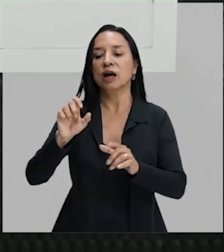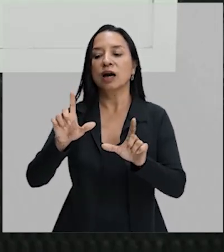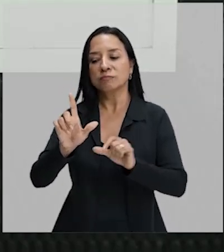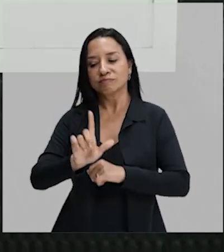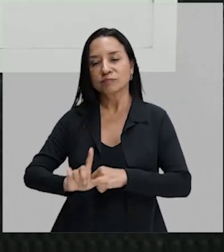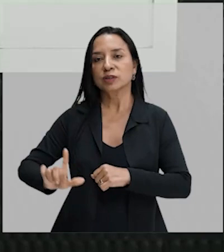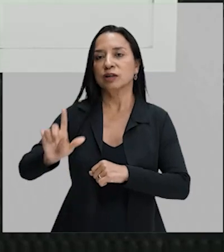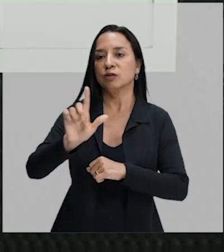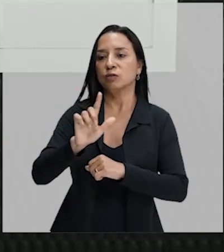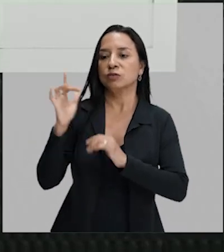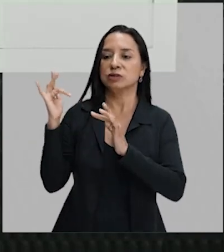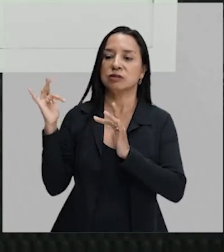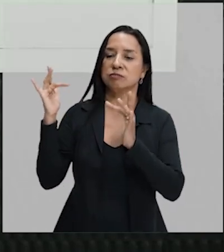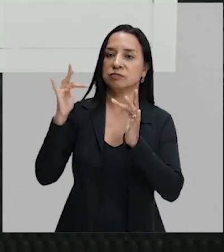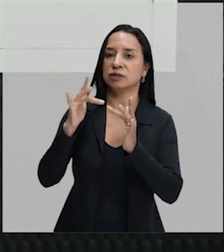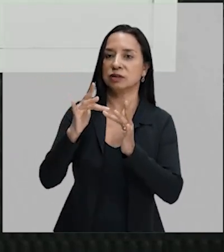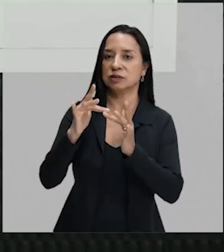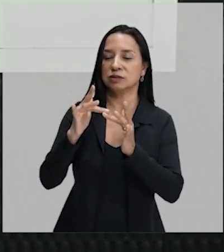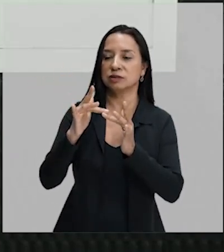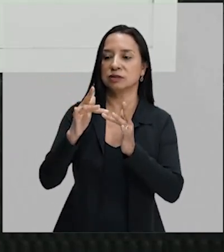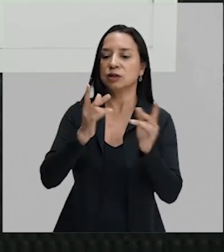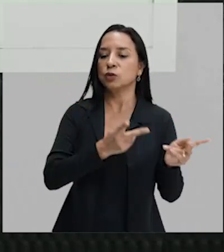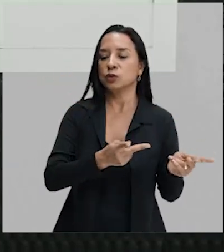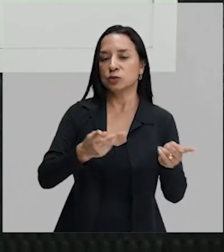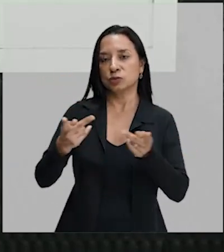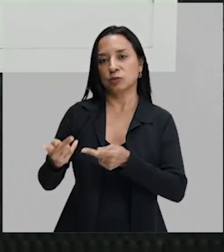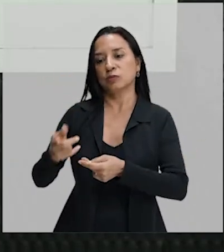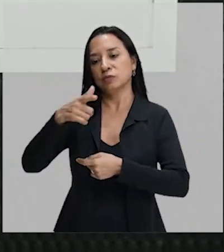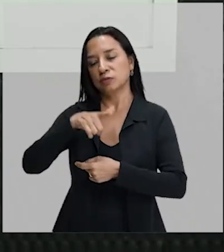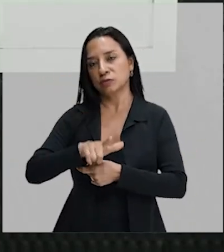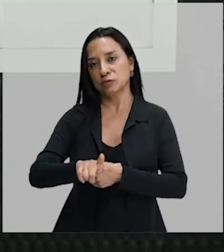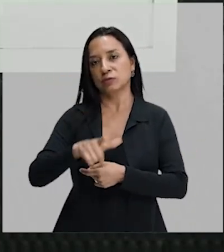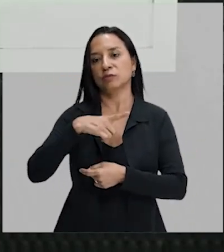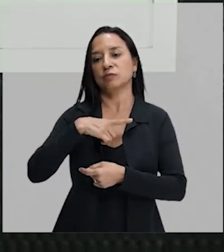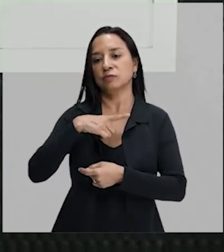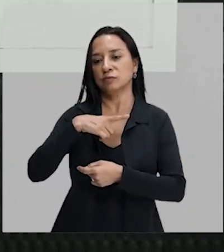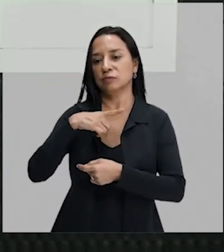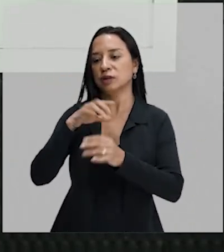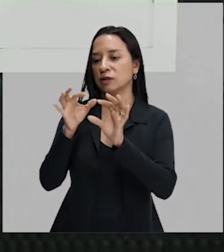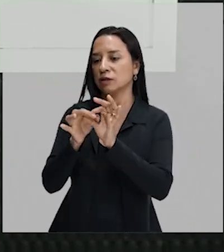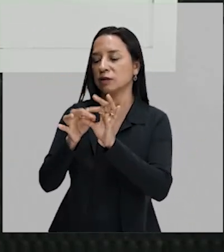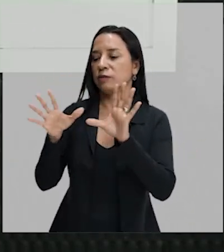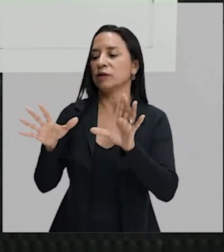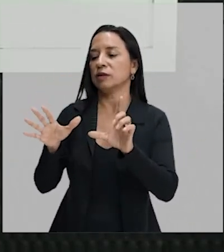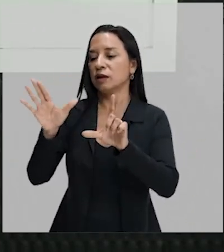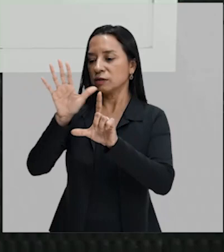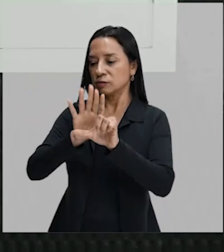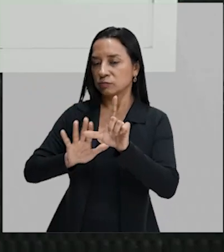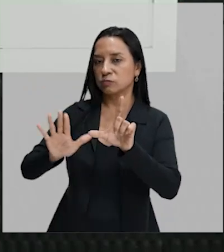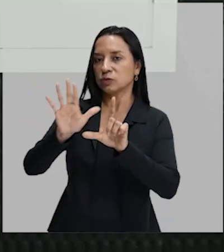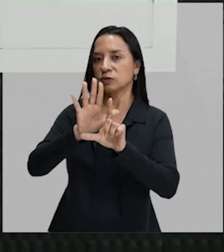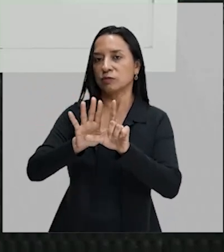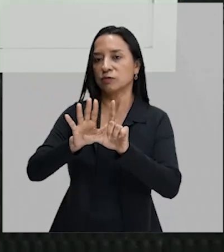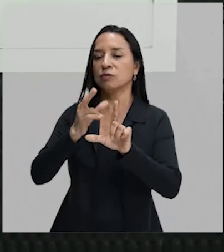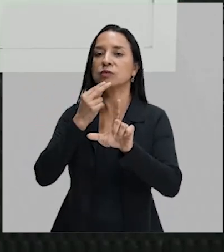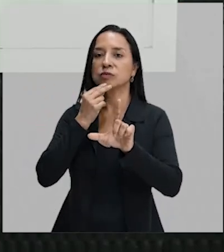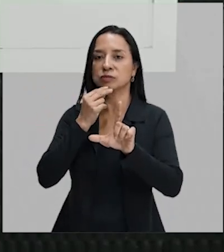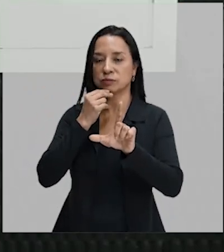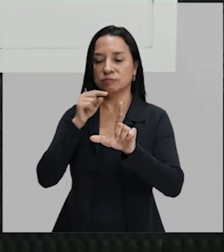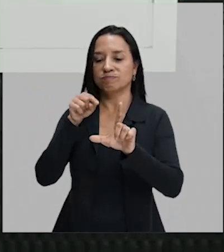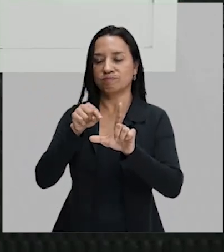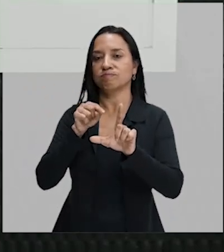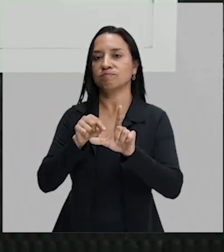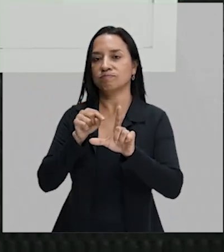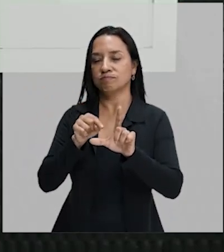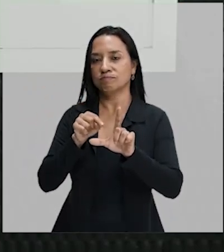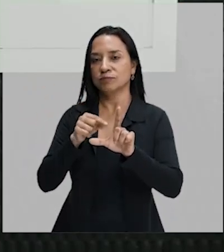então eu te convido mais uma vez. Você sabe que eu sempre faço esse convite para que você tenha autonomia. Vai lá na plataforma Gonçalves Dias. Lá na